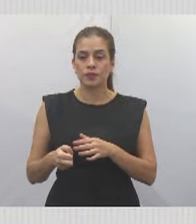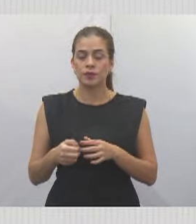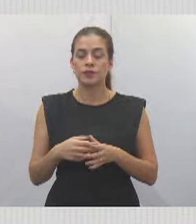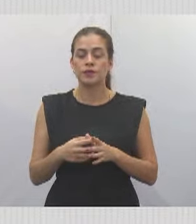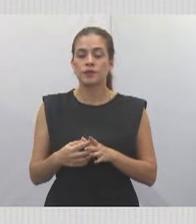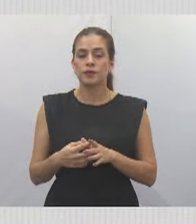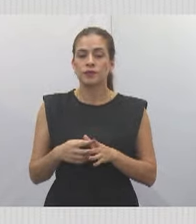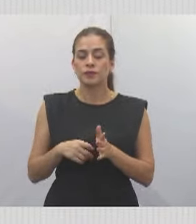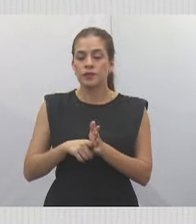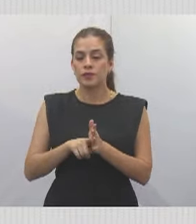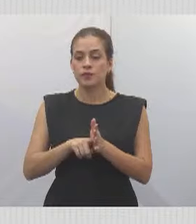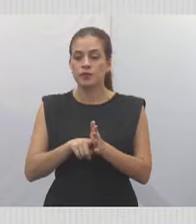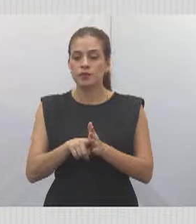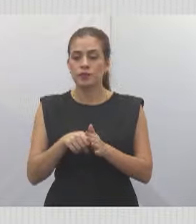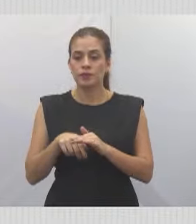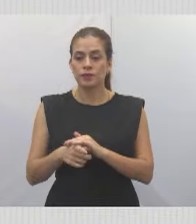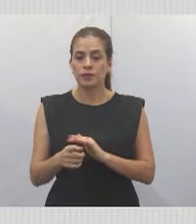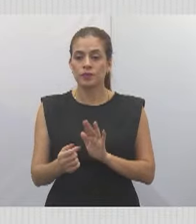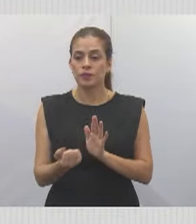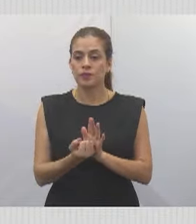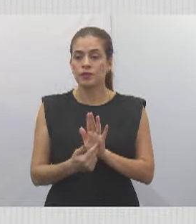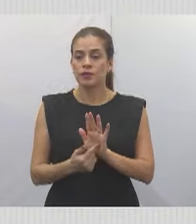mama, entre outros.